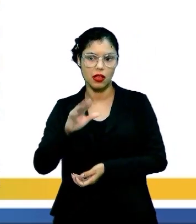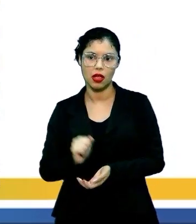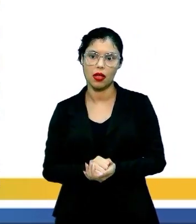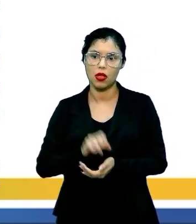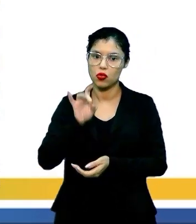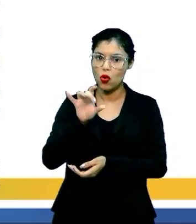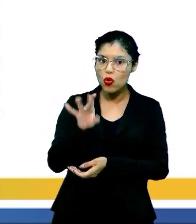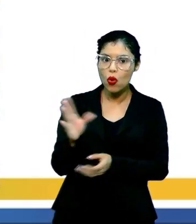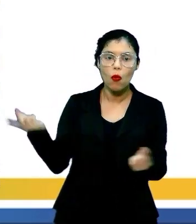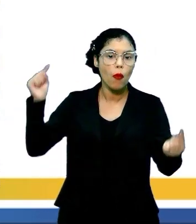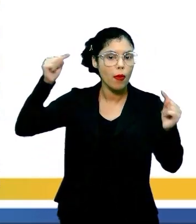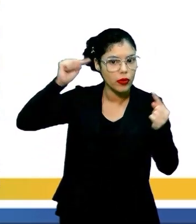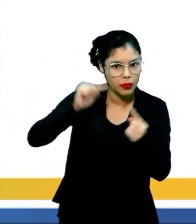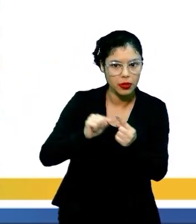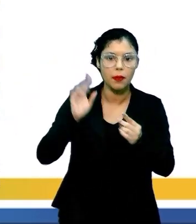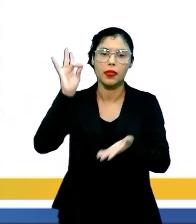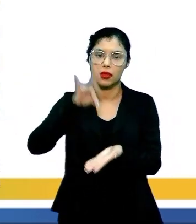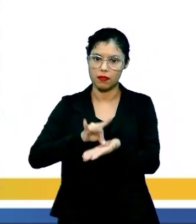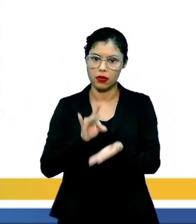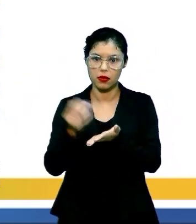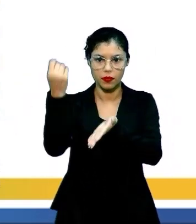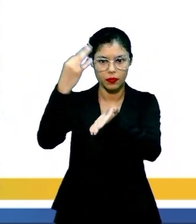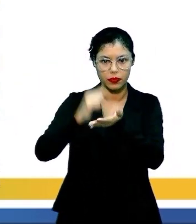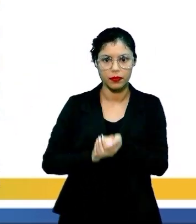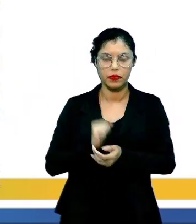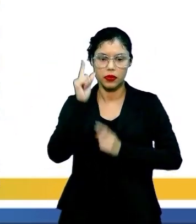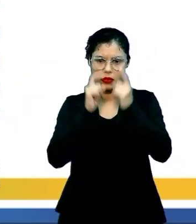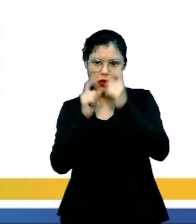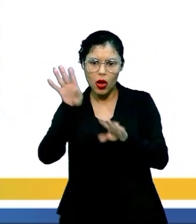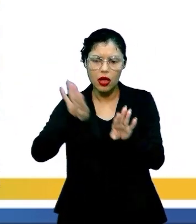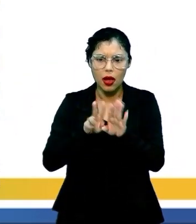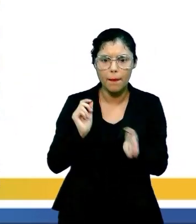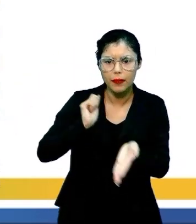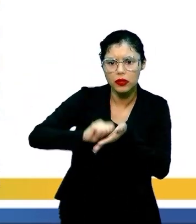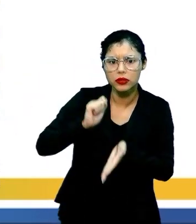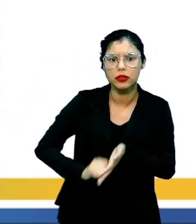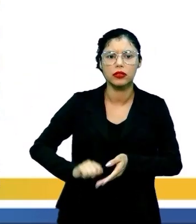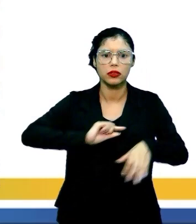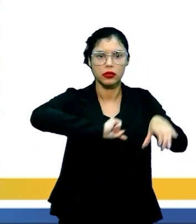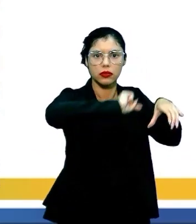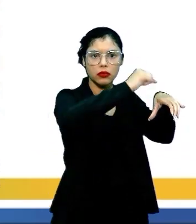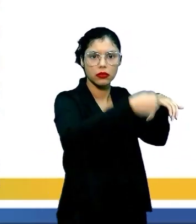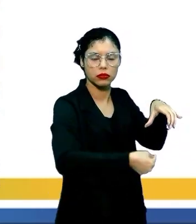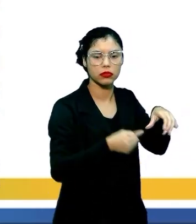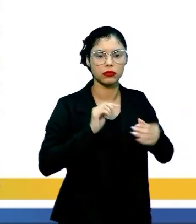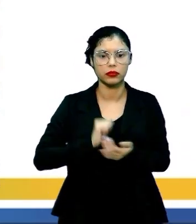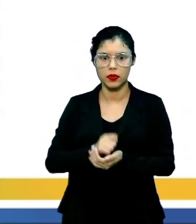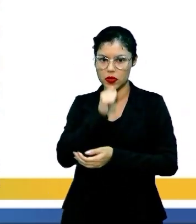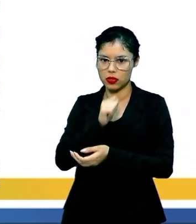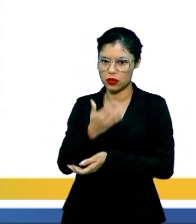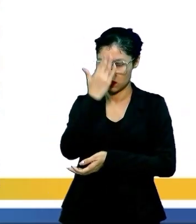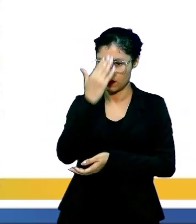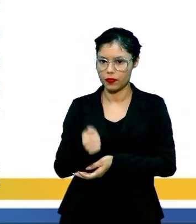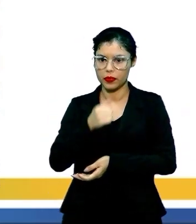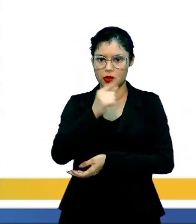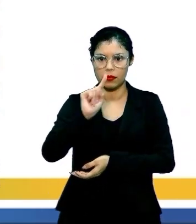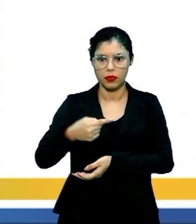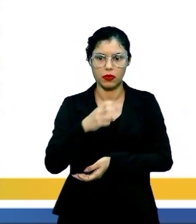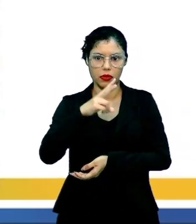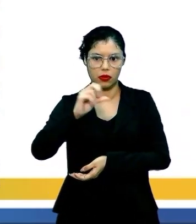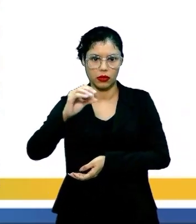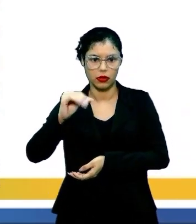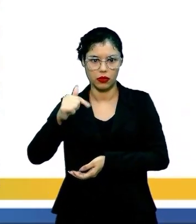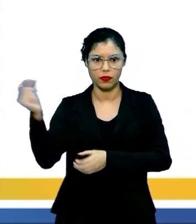era apenas uma aproximação. Na verdade, inscrições encontradas nas ruínas de Palenque mostram que eles sabiam que 1507